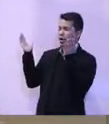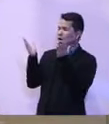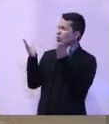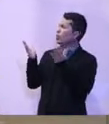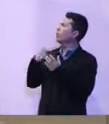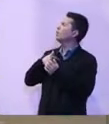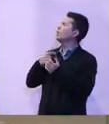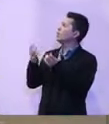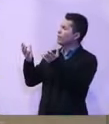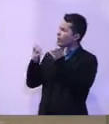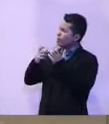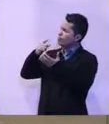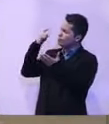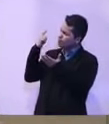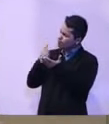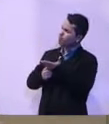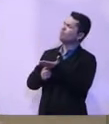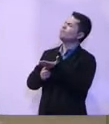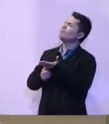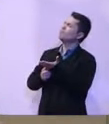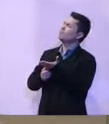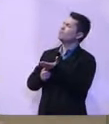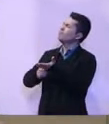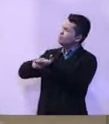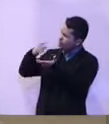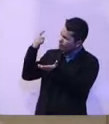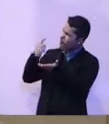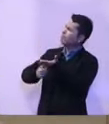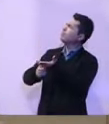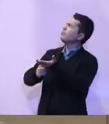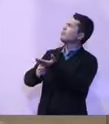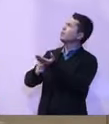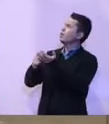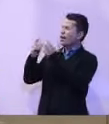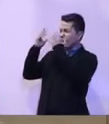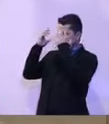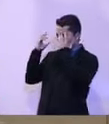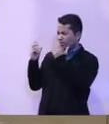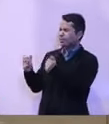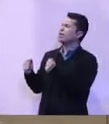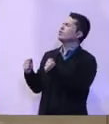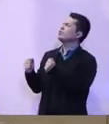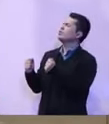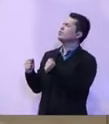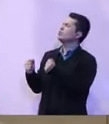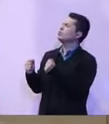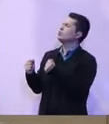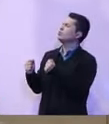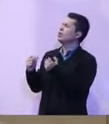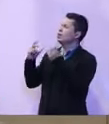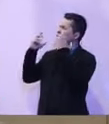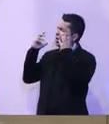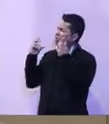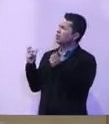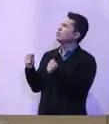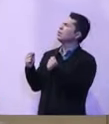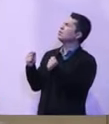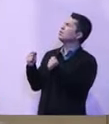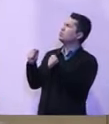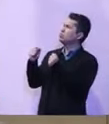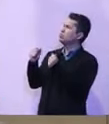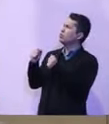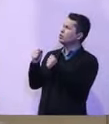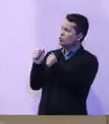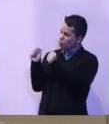me comprometer com o Senhor. Eu quero, Senhor, assumir meu compromisso de fé, meu compromisso de